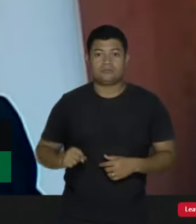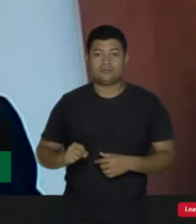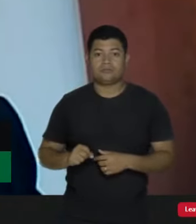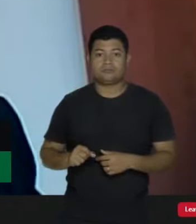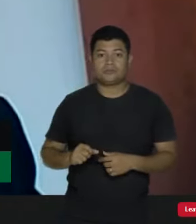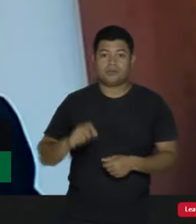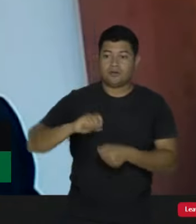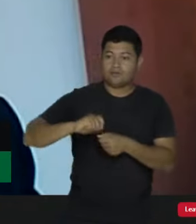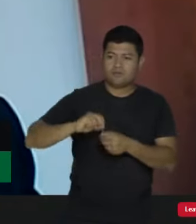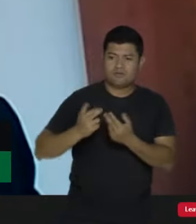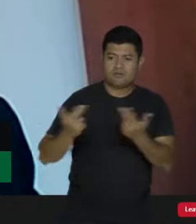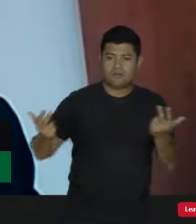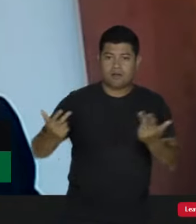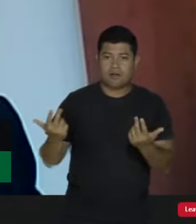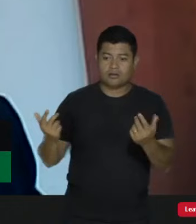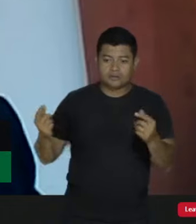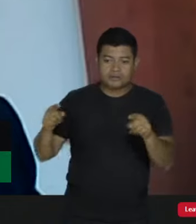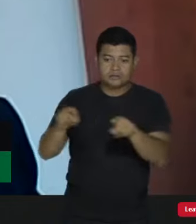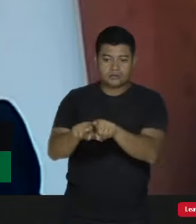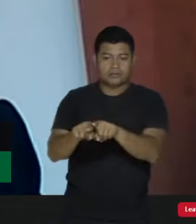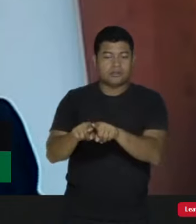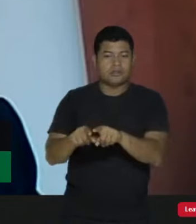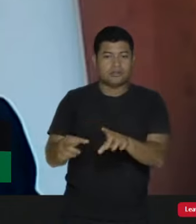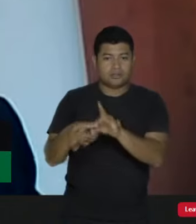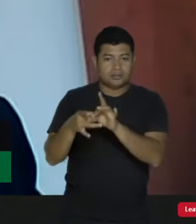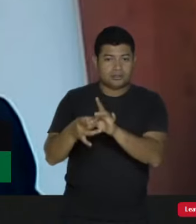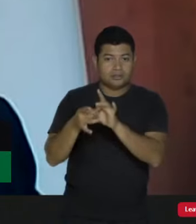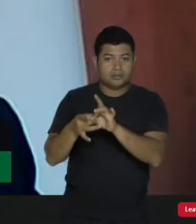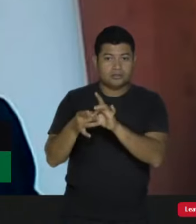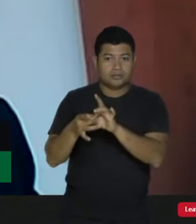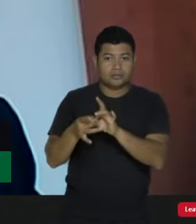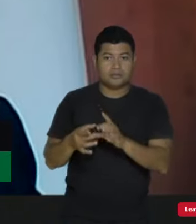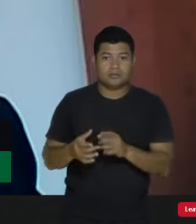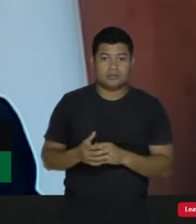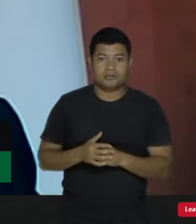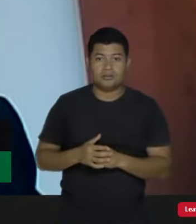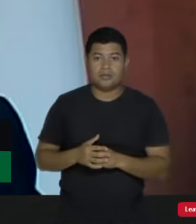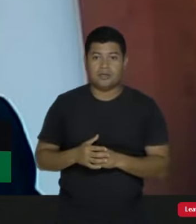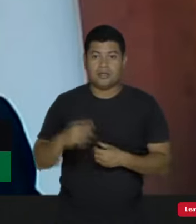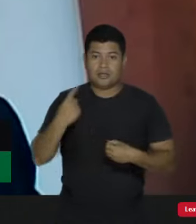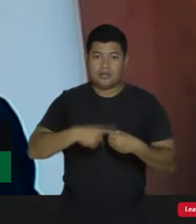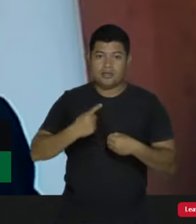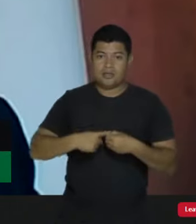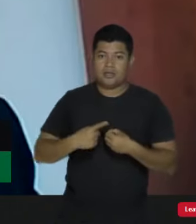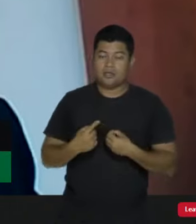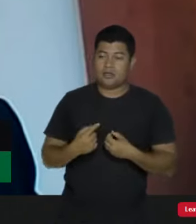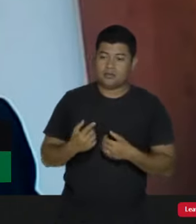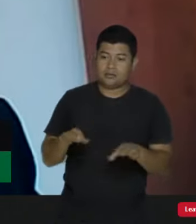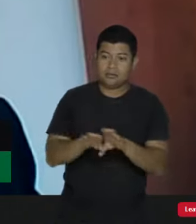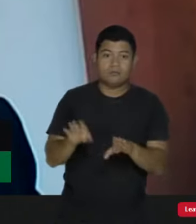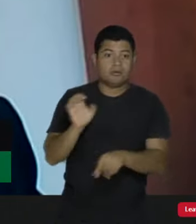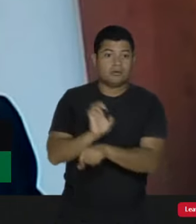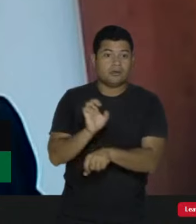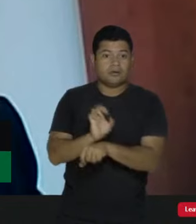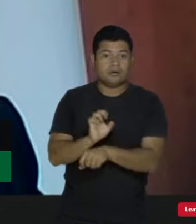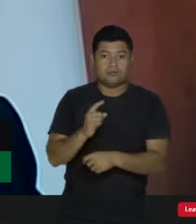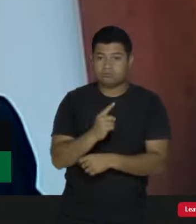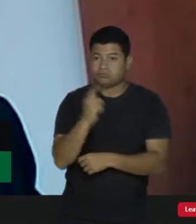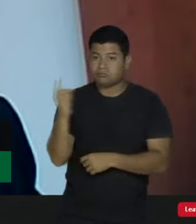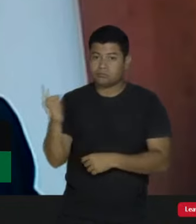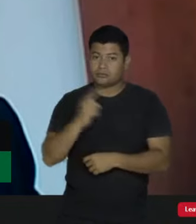feitos vários gemelágios, né? Ou seja, cidades co-irmãos e estados co-irmãos, no caso do